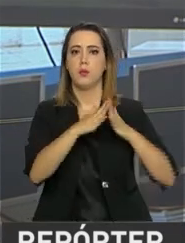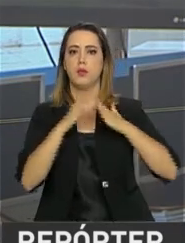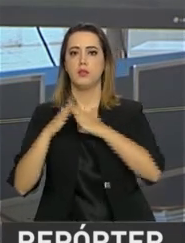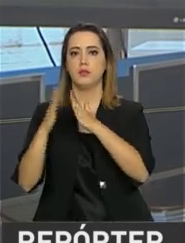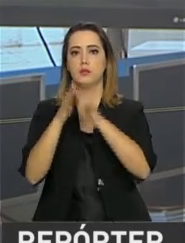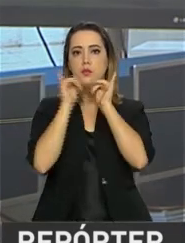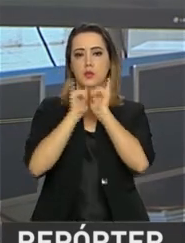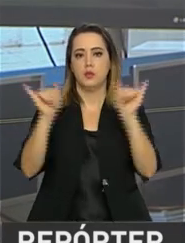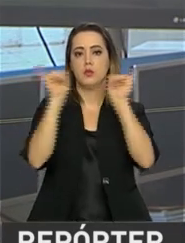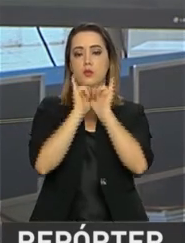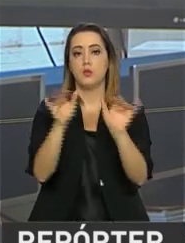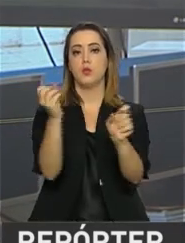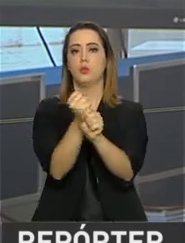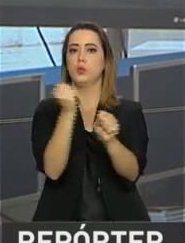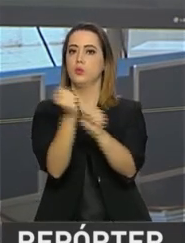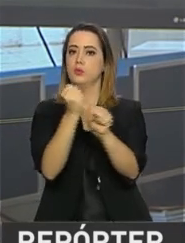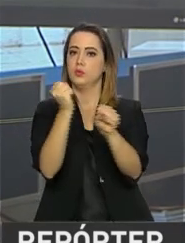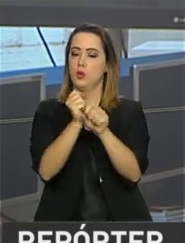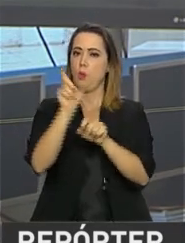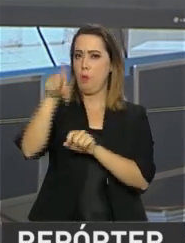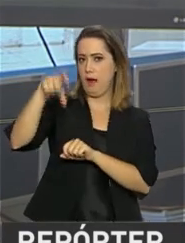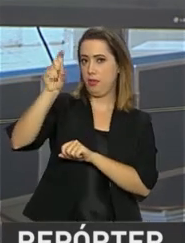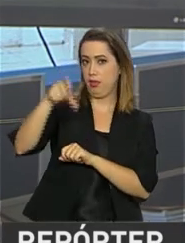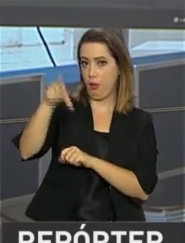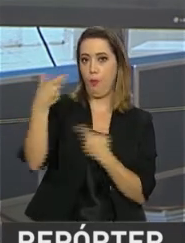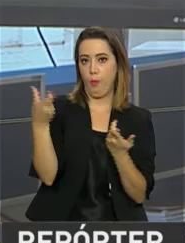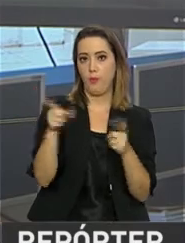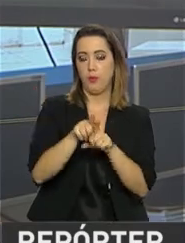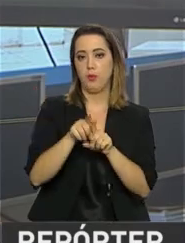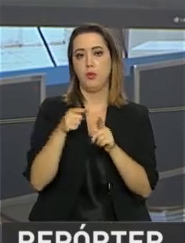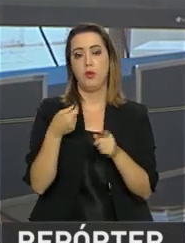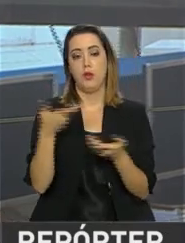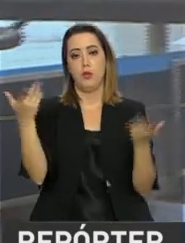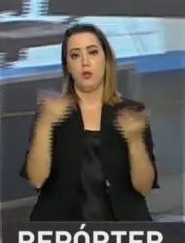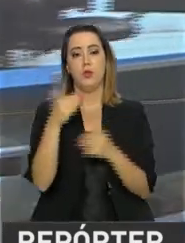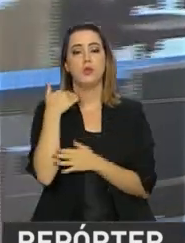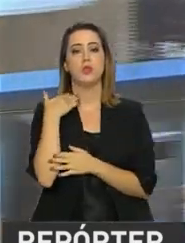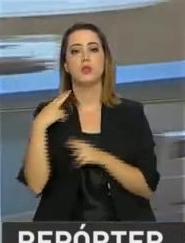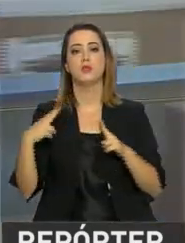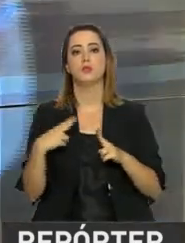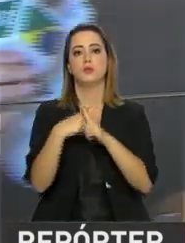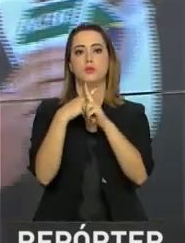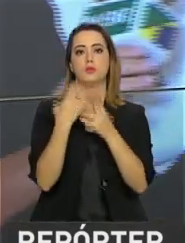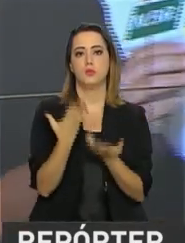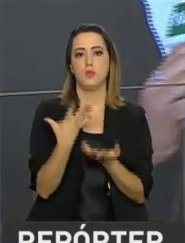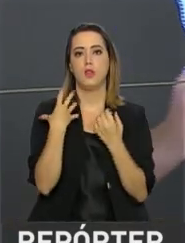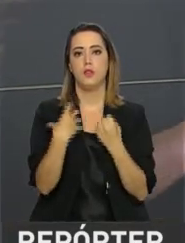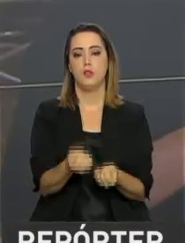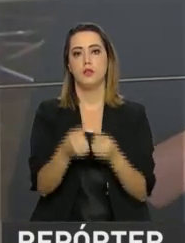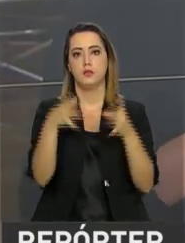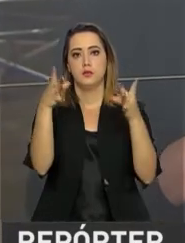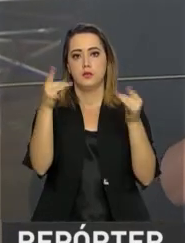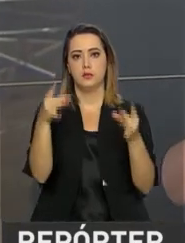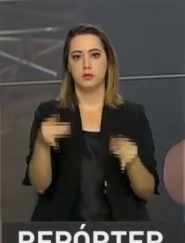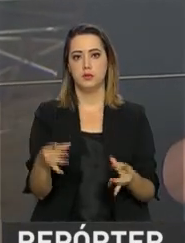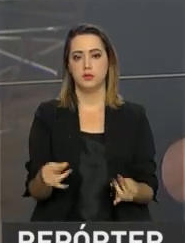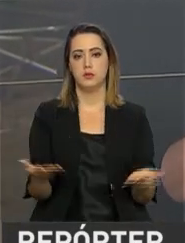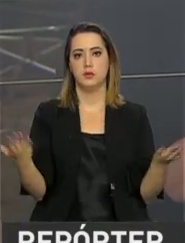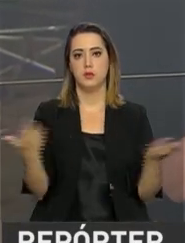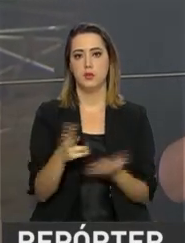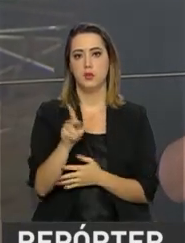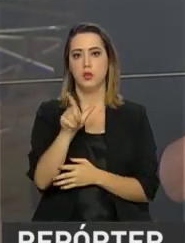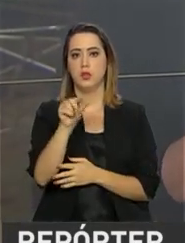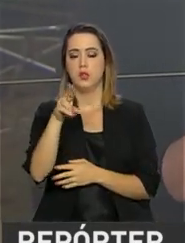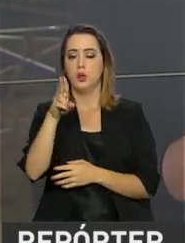anunciado para o construcard que é uma linha de crédito da caixa econômica federal vamos saber os detalhes então com a repórter luana karen está no palácio